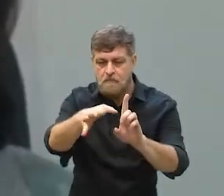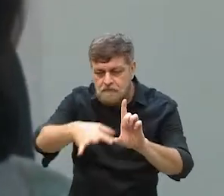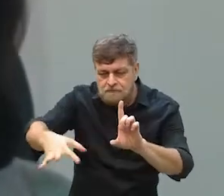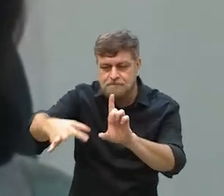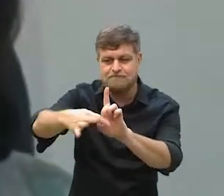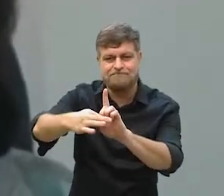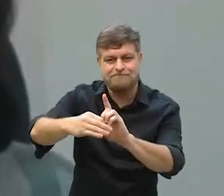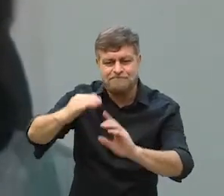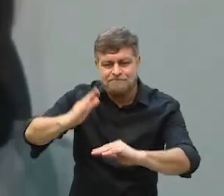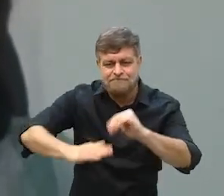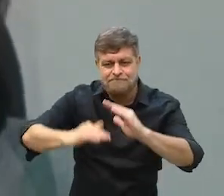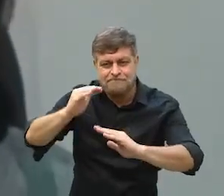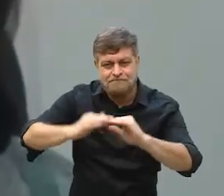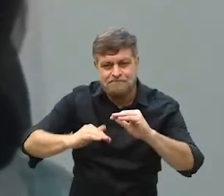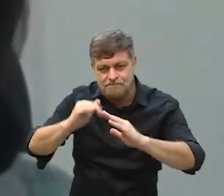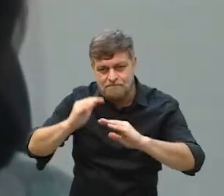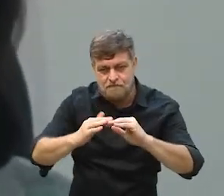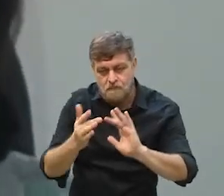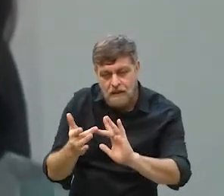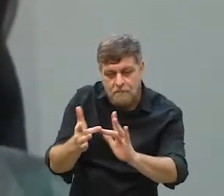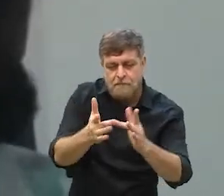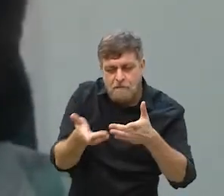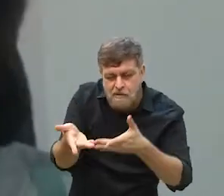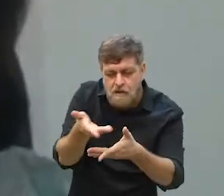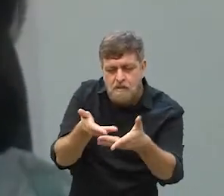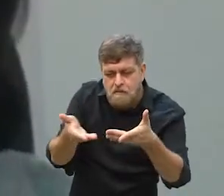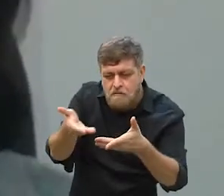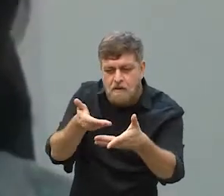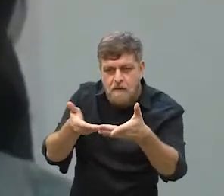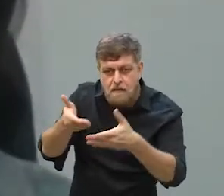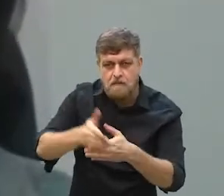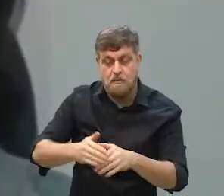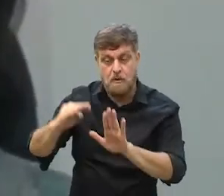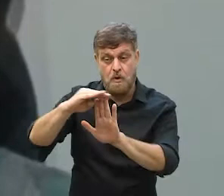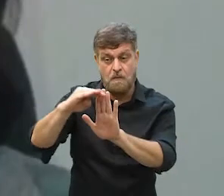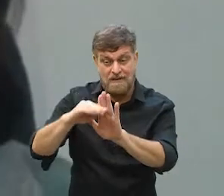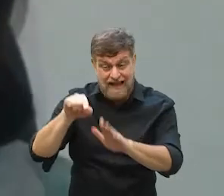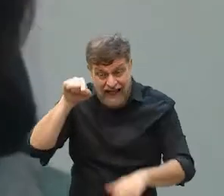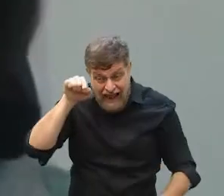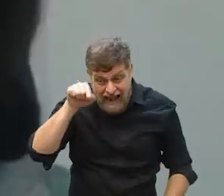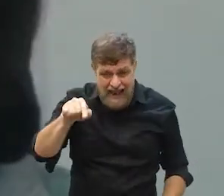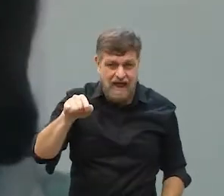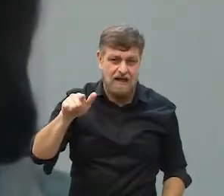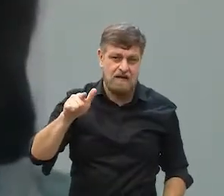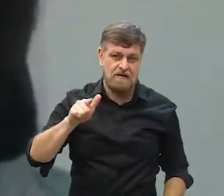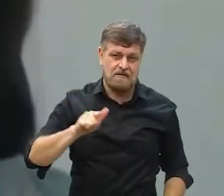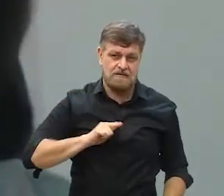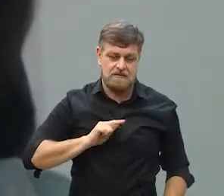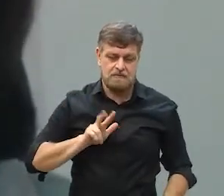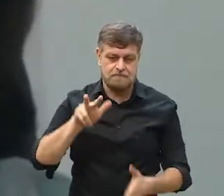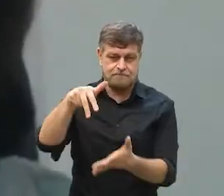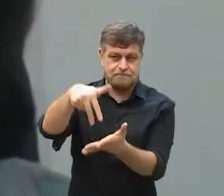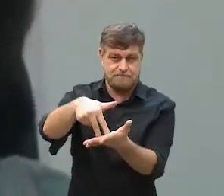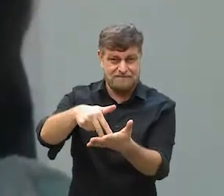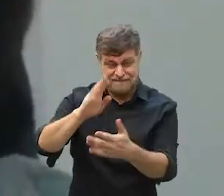muito atuante, muito articuladora com os diferentes projetos que existam e, acima de tudo,